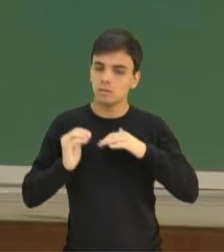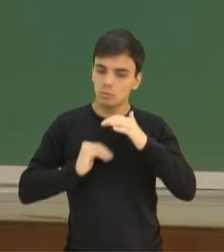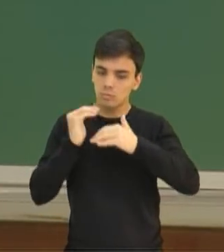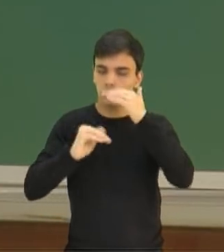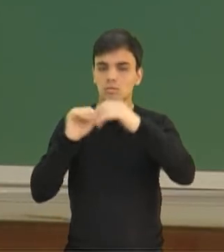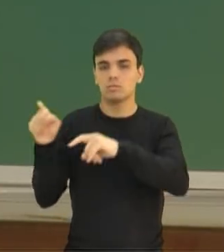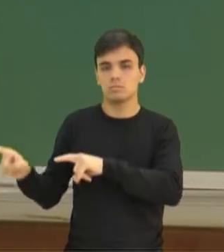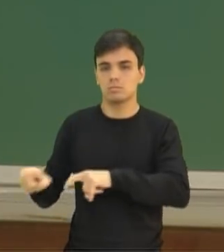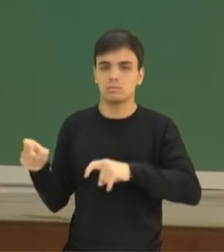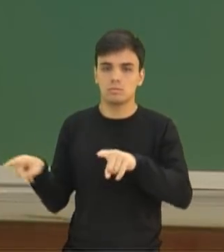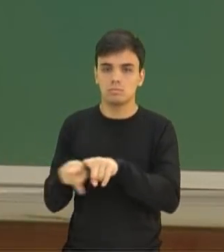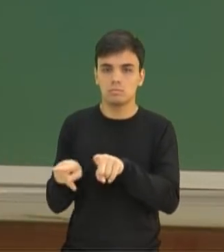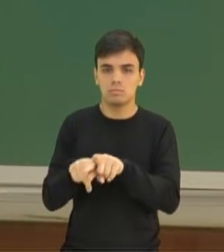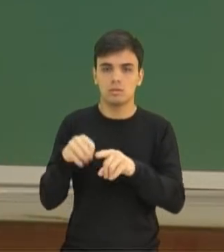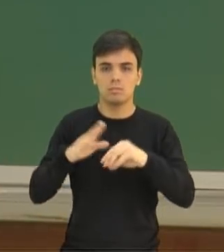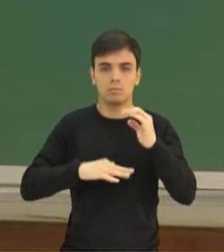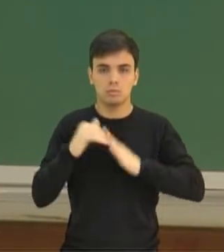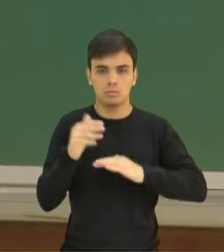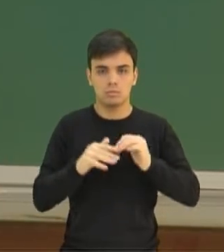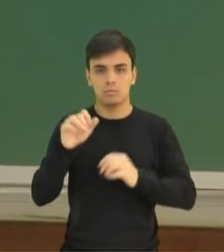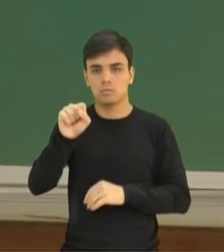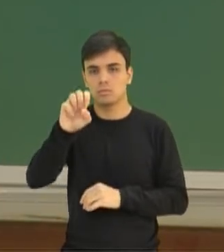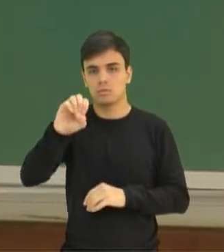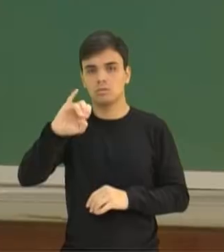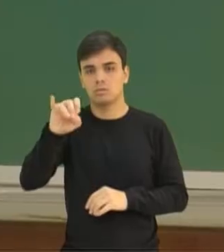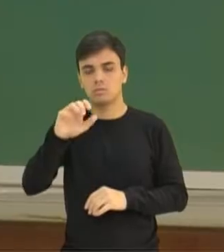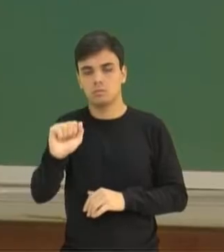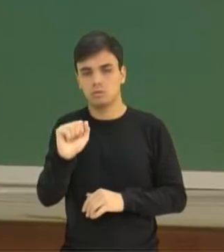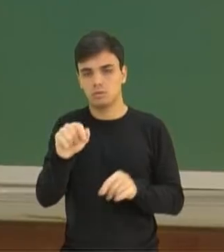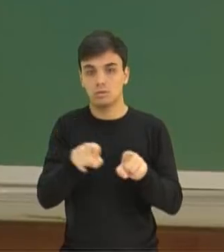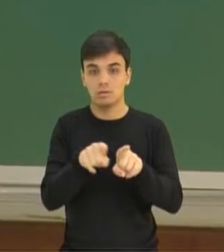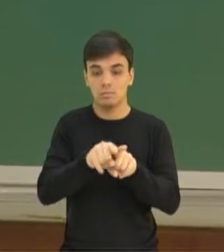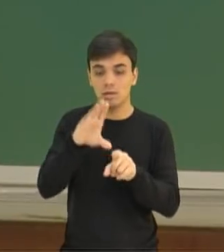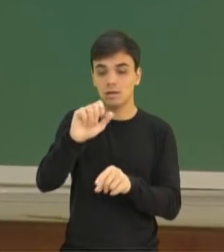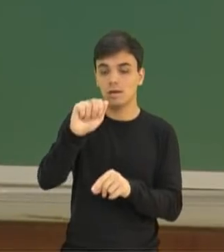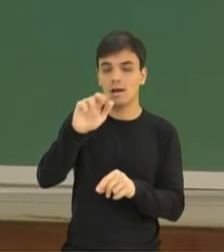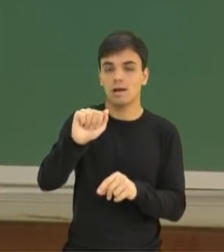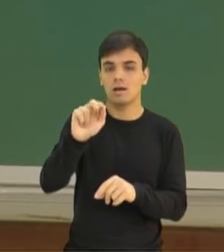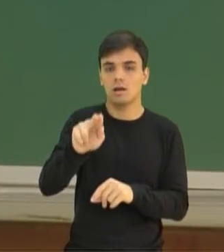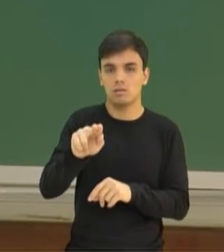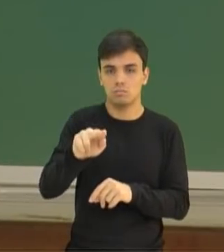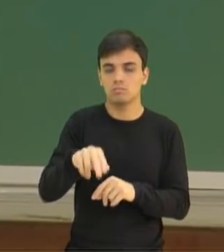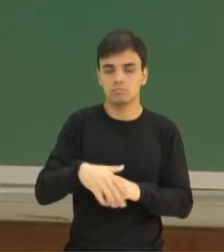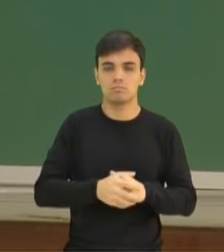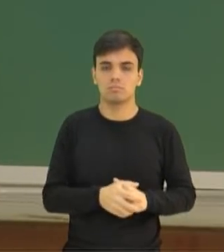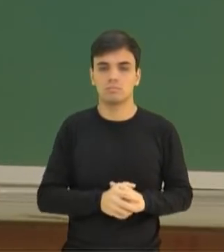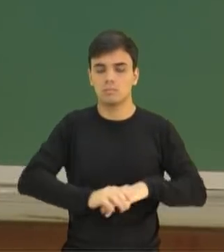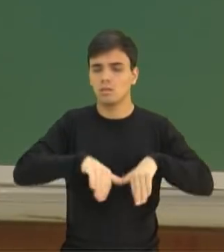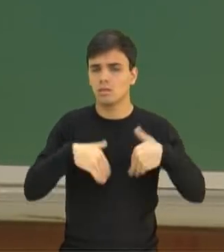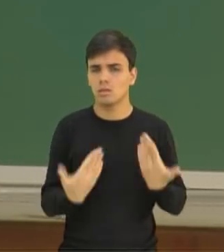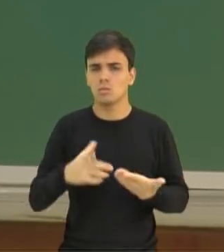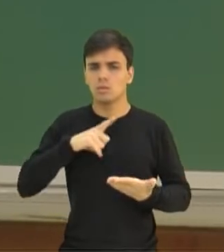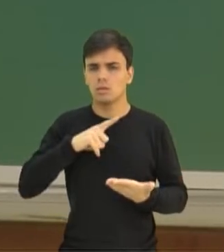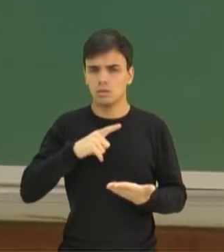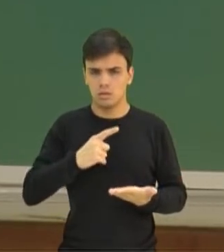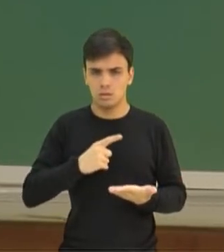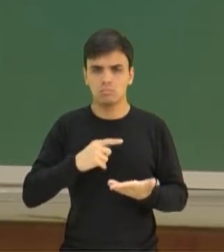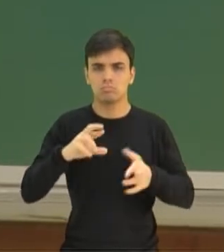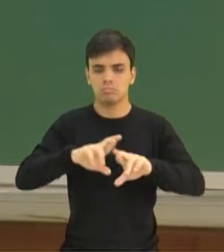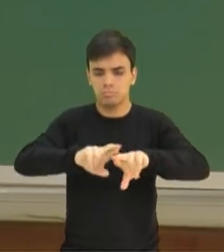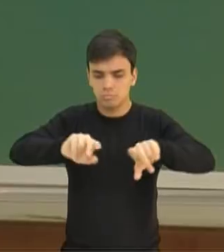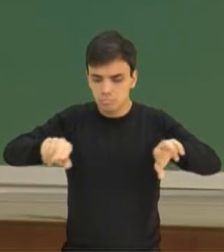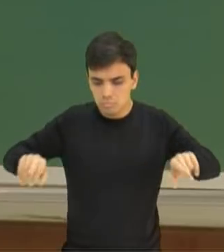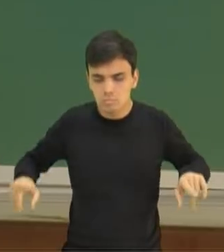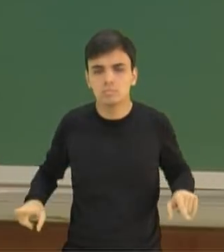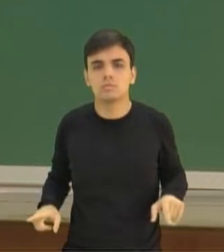principalmente da produção de soja, né? Do cacau e de outros produtos de cultivo local. Então, tem uma certa diversidade.